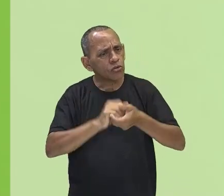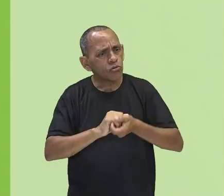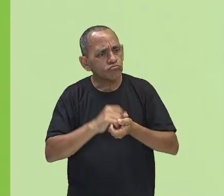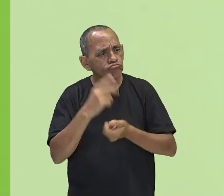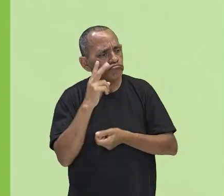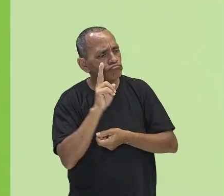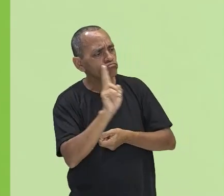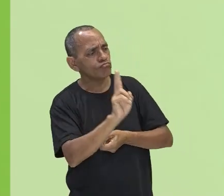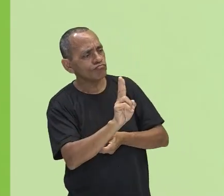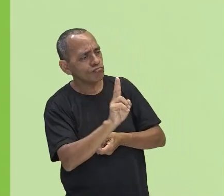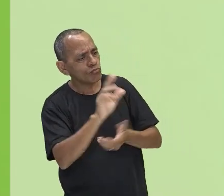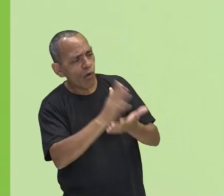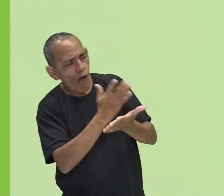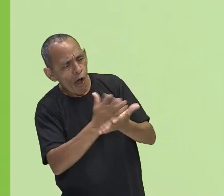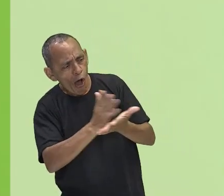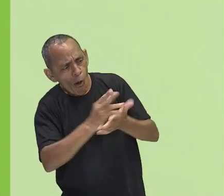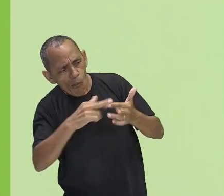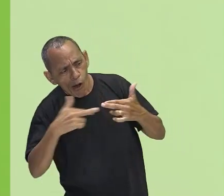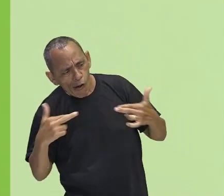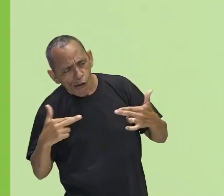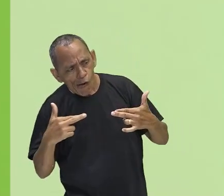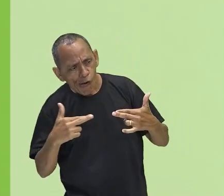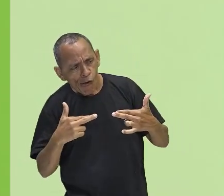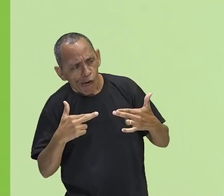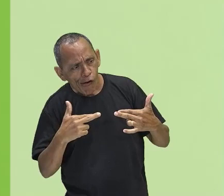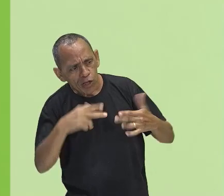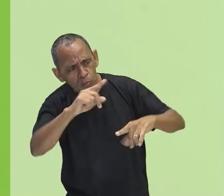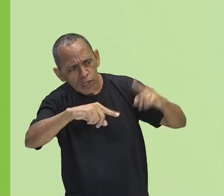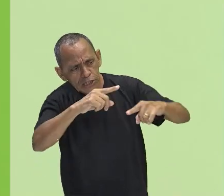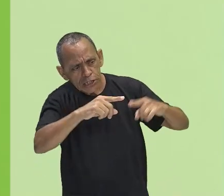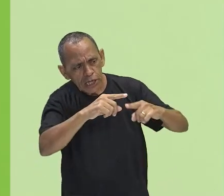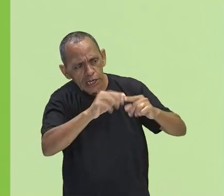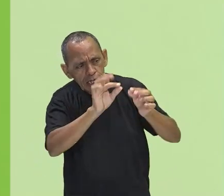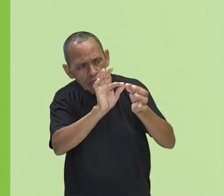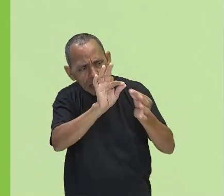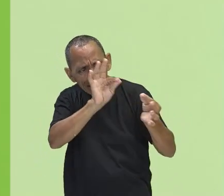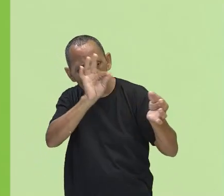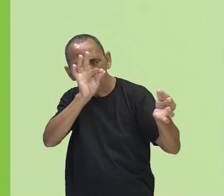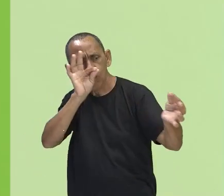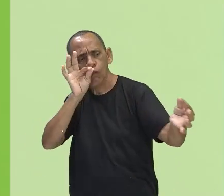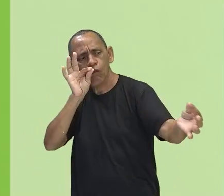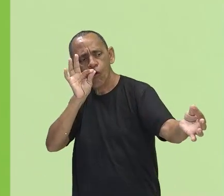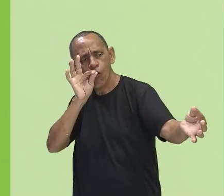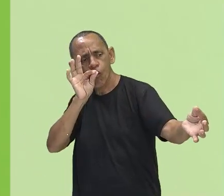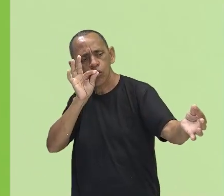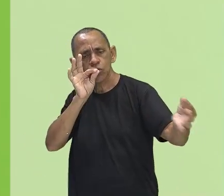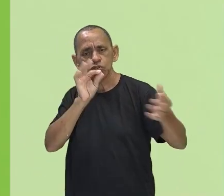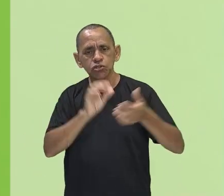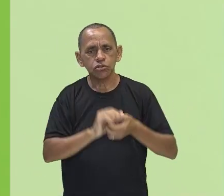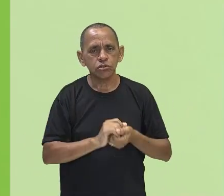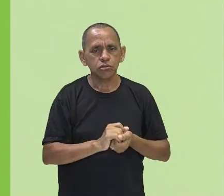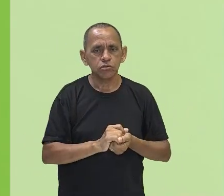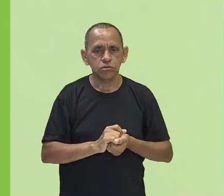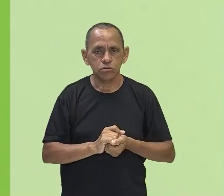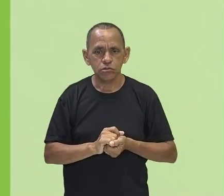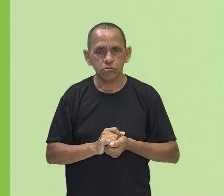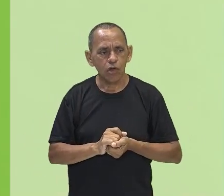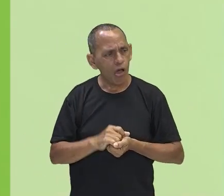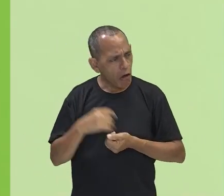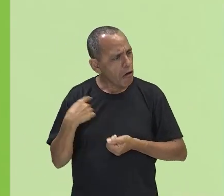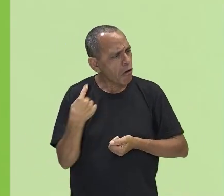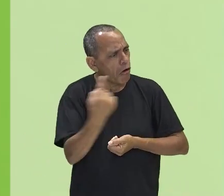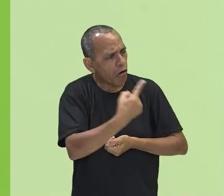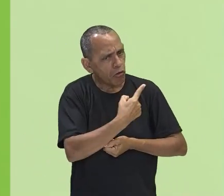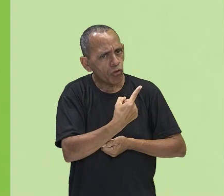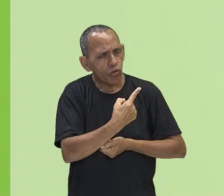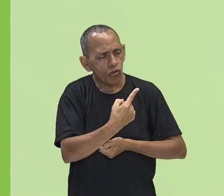acontece? Quando esse objeto está muito distante, o objeto que eu quero enxergar está muito distante, a gente acaba vendo o objeto sobre